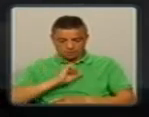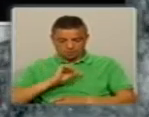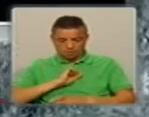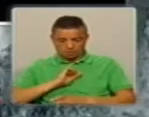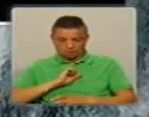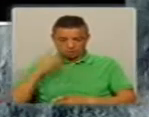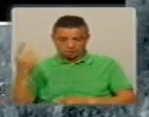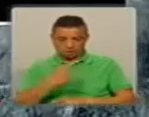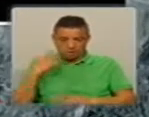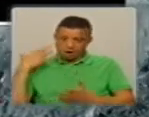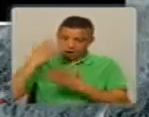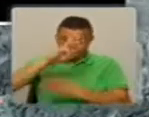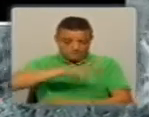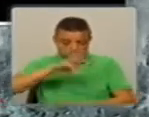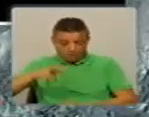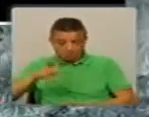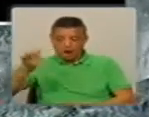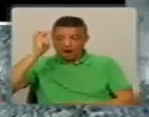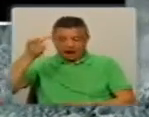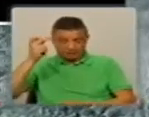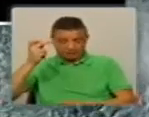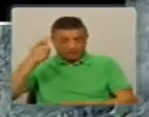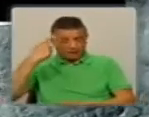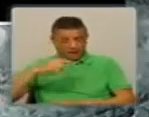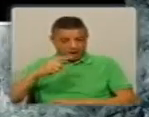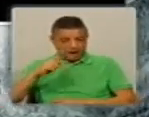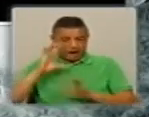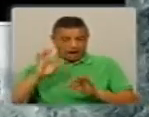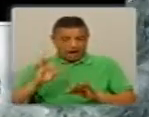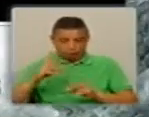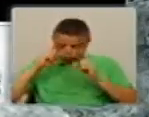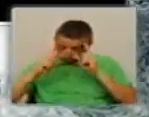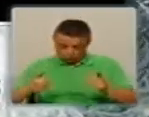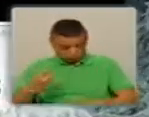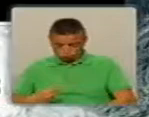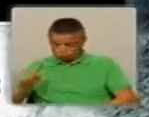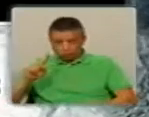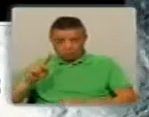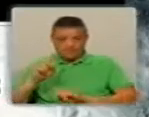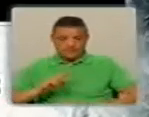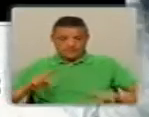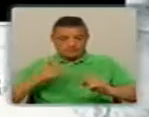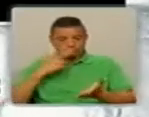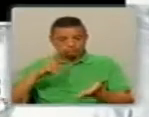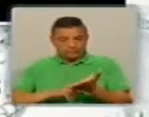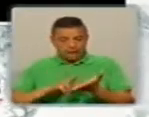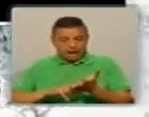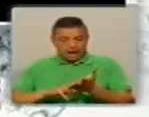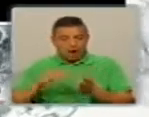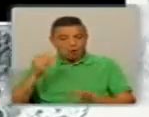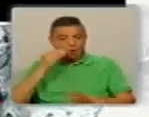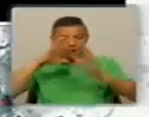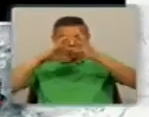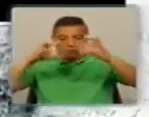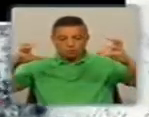Láctea há largos milhões de anos. E, portanto, a sua existência não é propriamente uma grande surpresa. O que é verdadeiramente enigmático é como é que esta nuvem